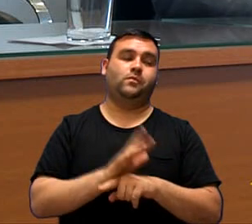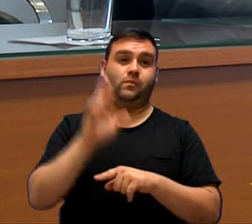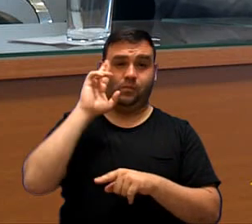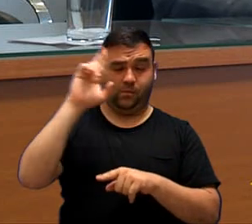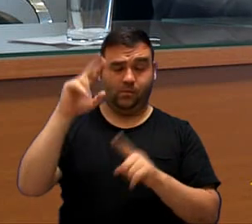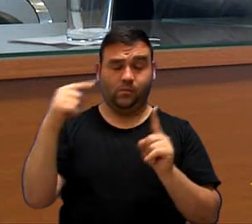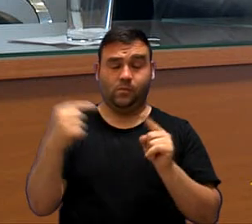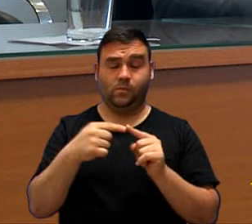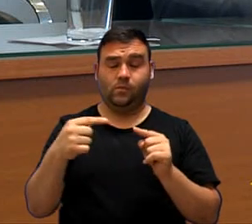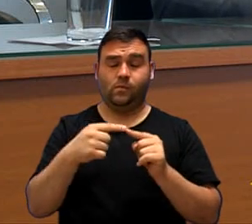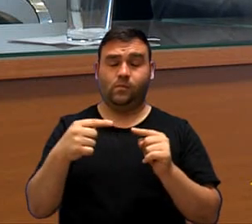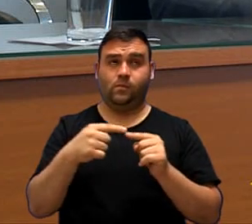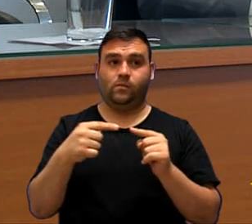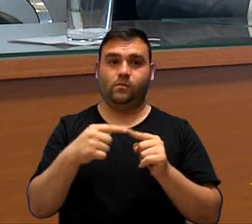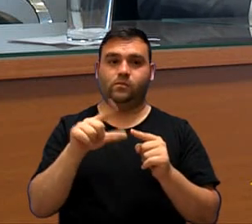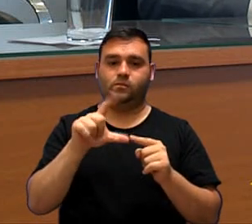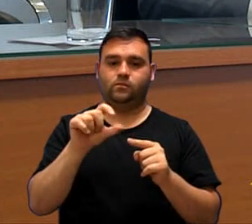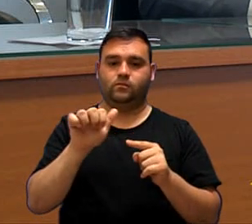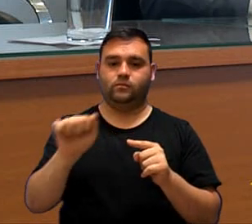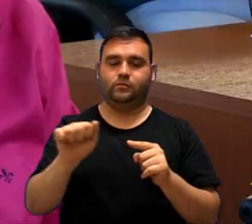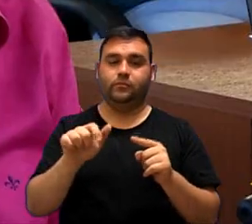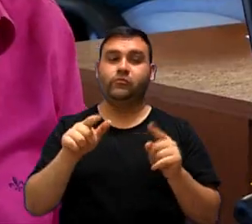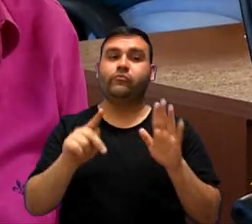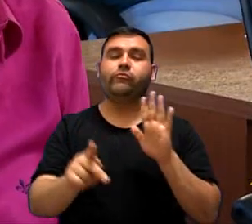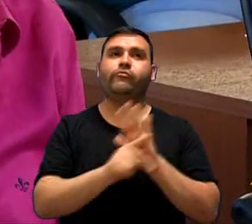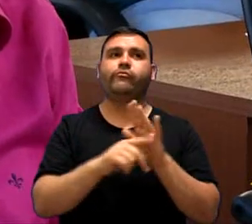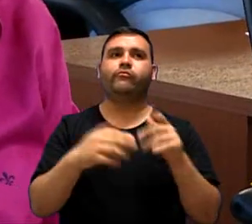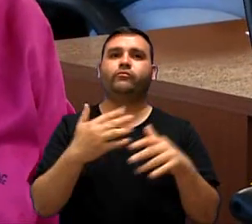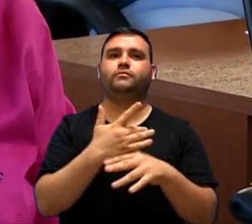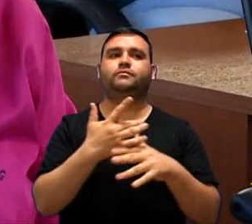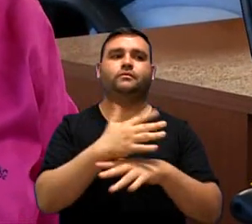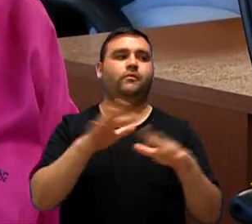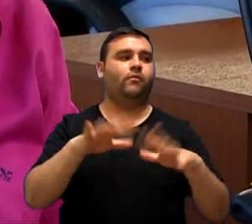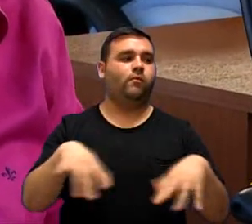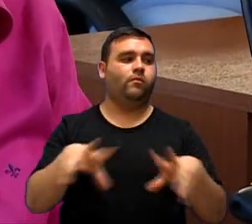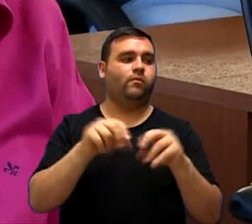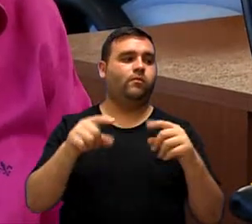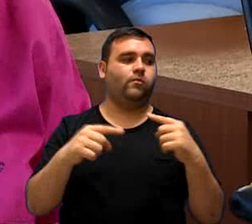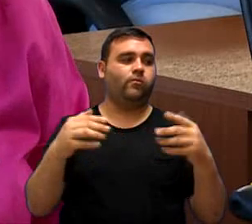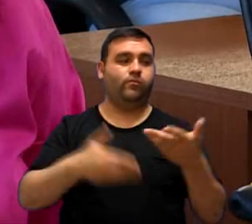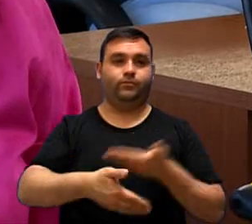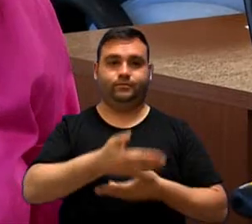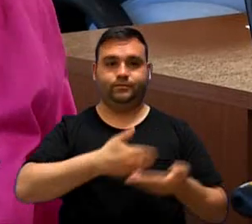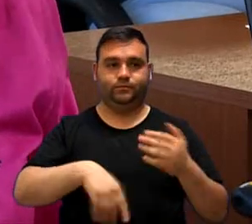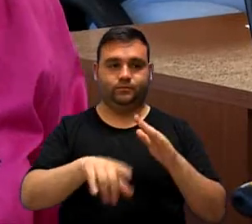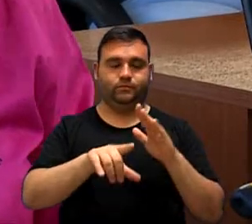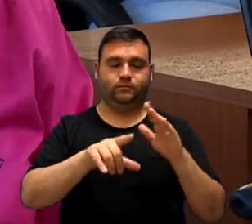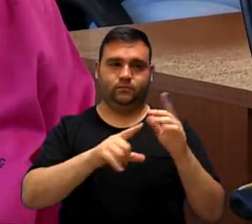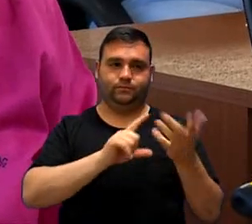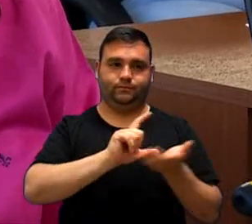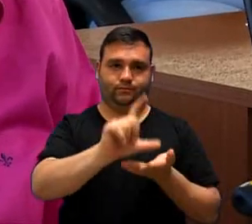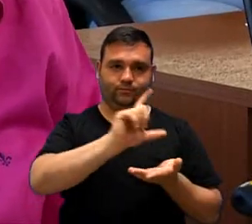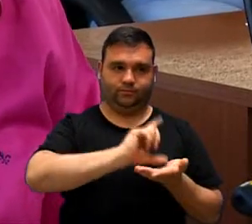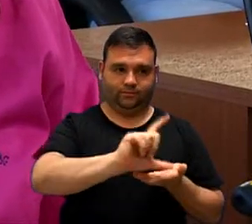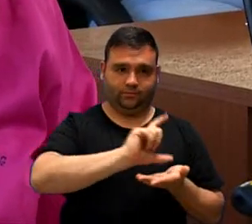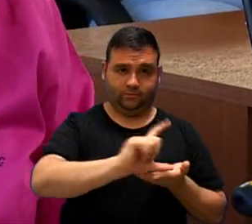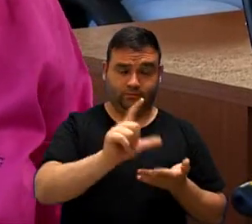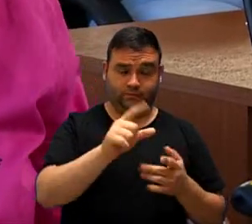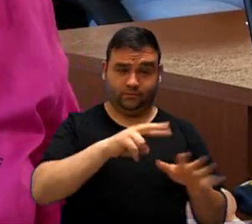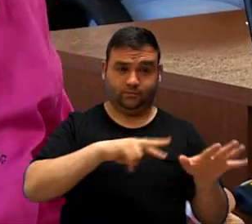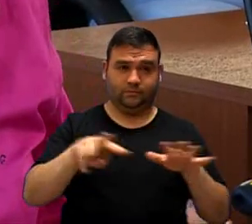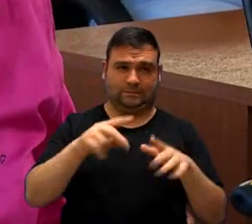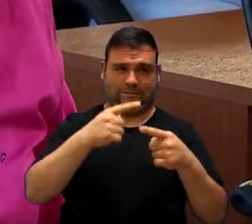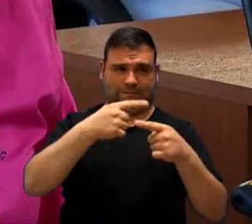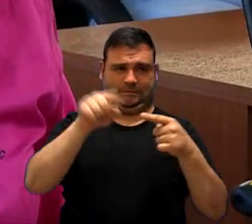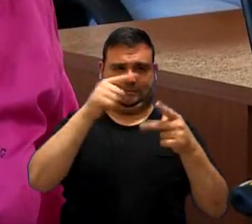senhor. É sobre a LOA para o município, com relação às emendas. A semana retrasada,